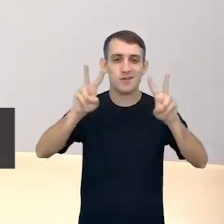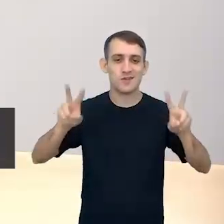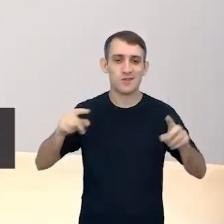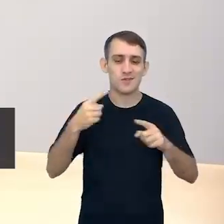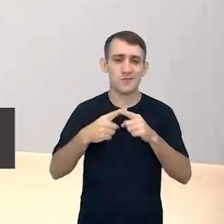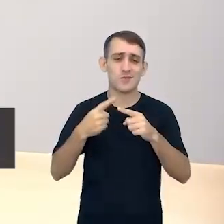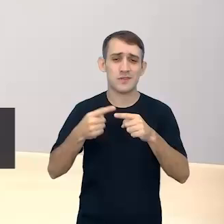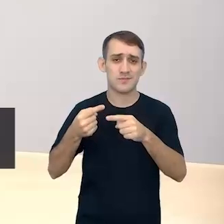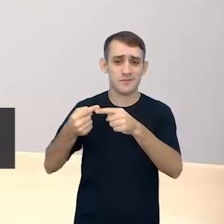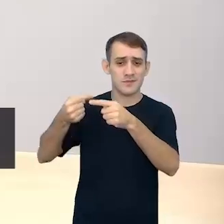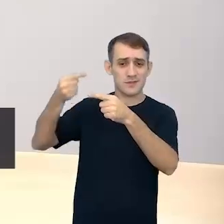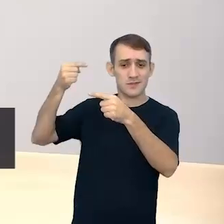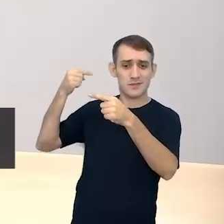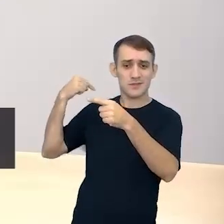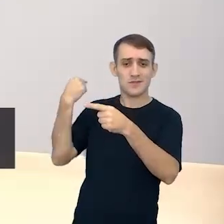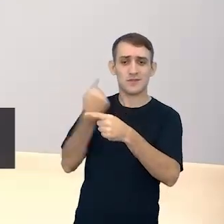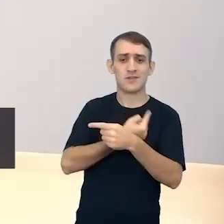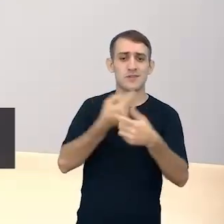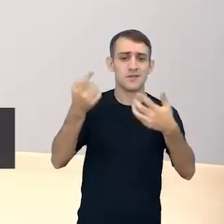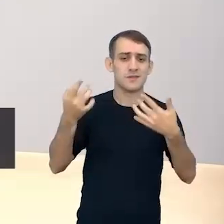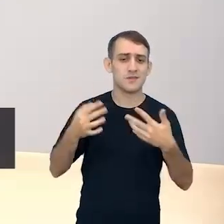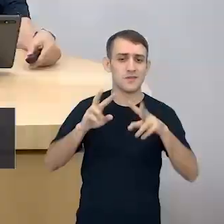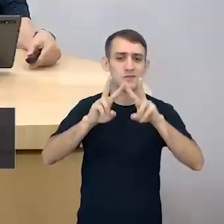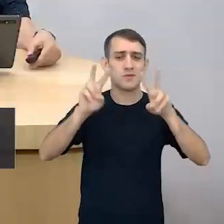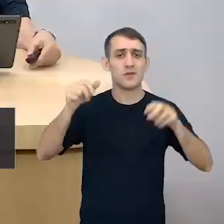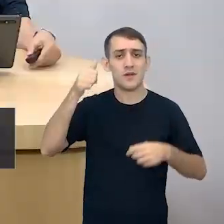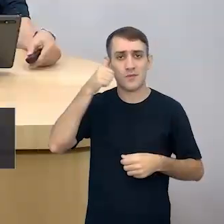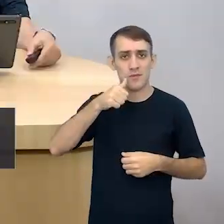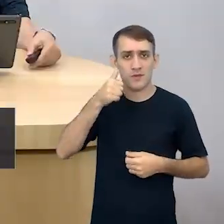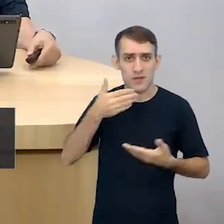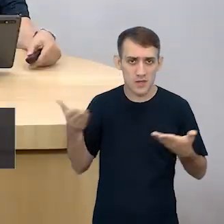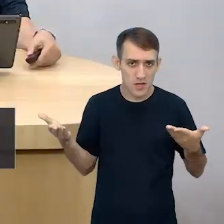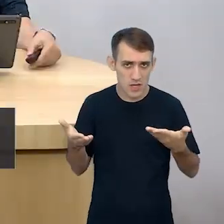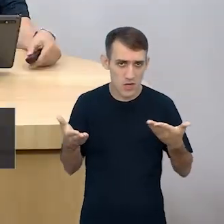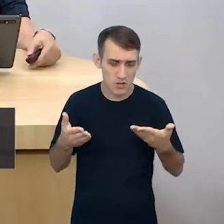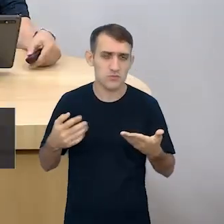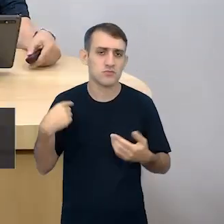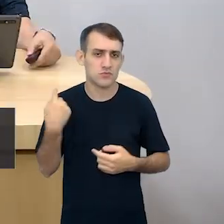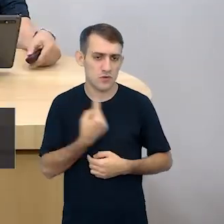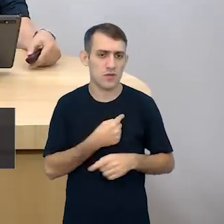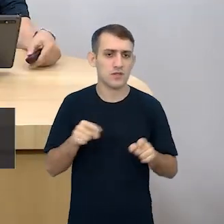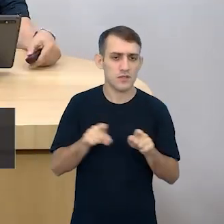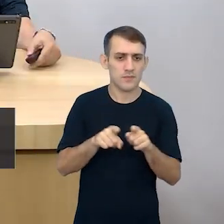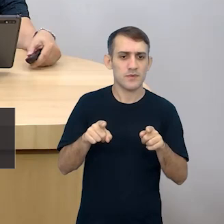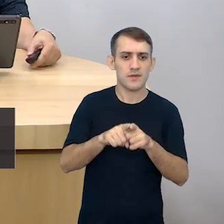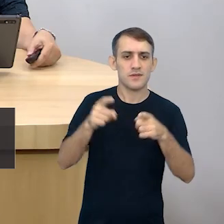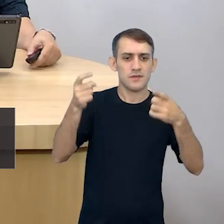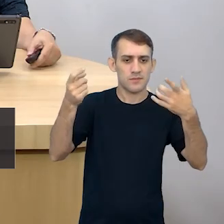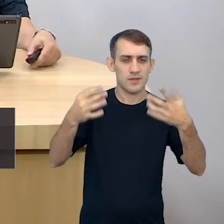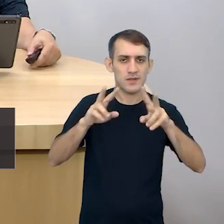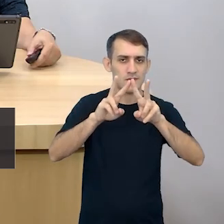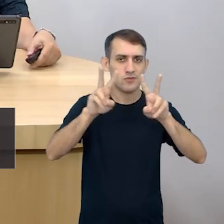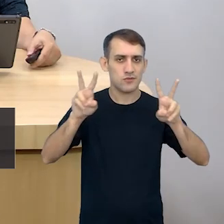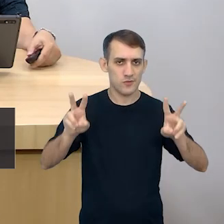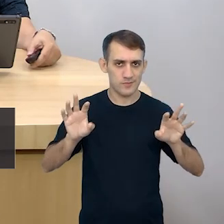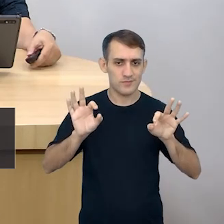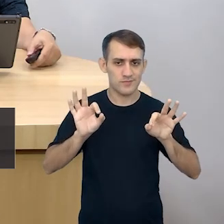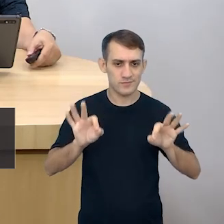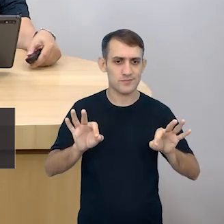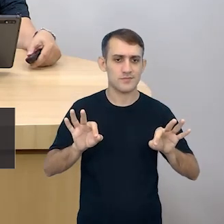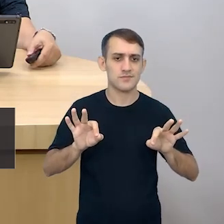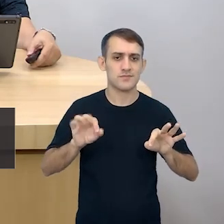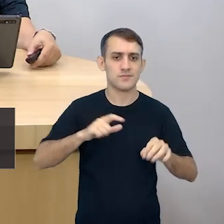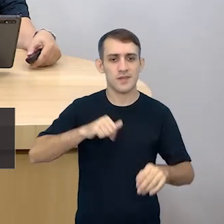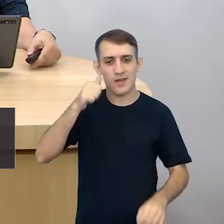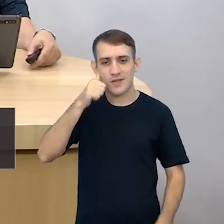falou na semana passada sobre as mulheres, aí preferimos que hoje a gente pudesse falar um pouquinho sobre isso. Colocando